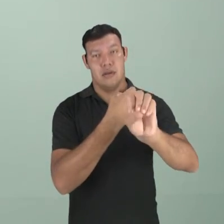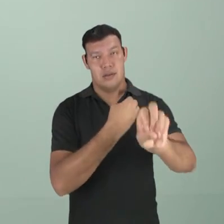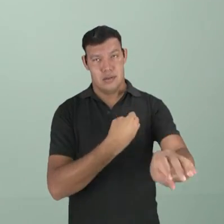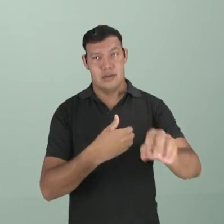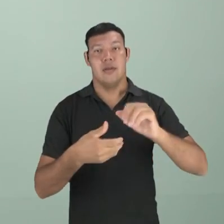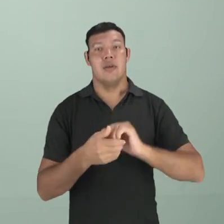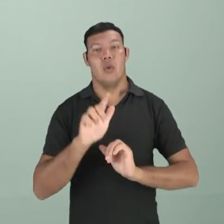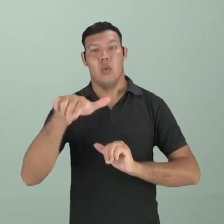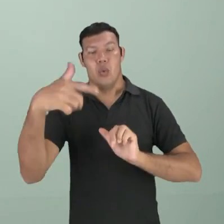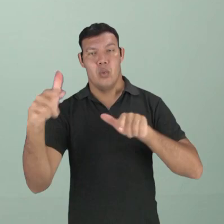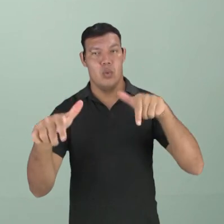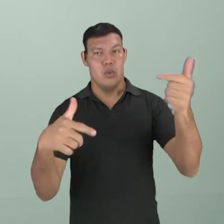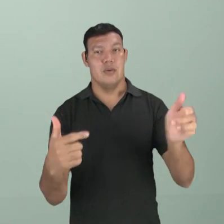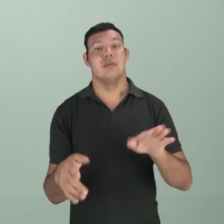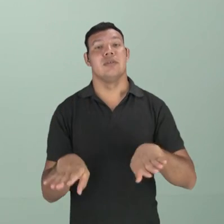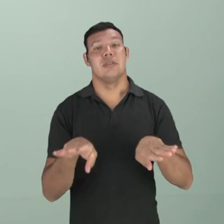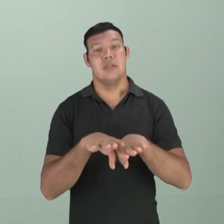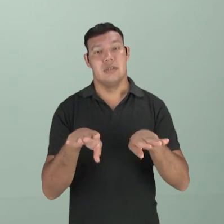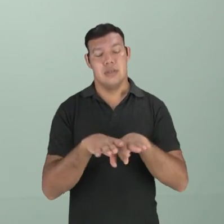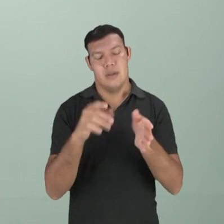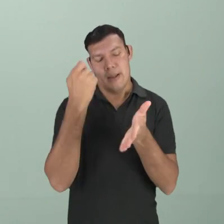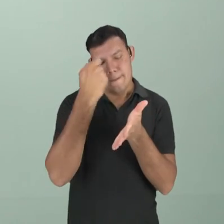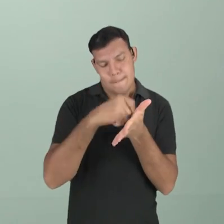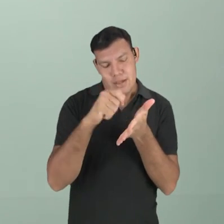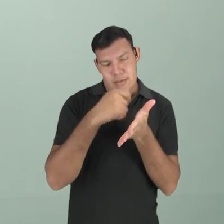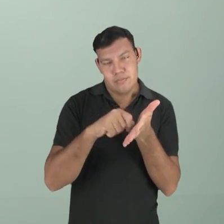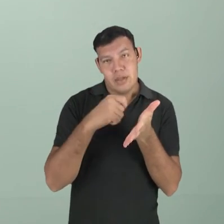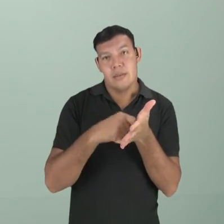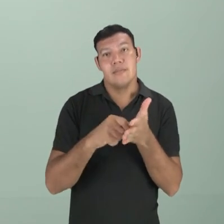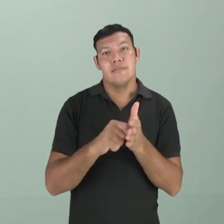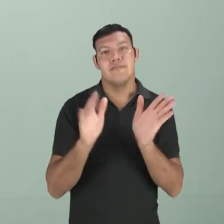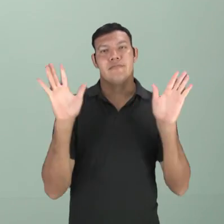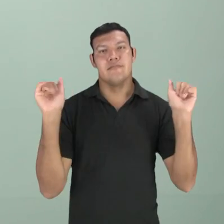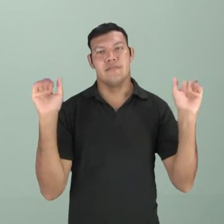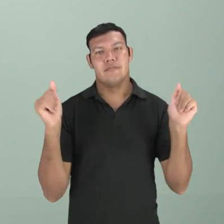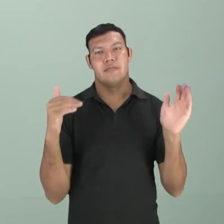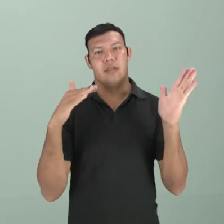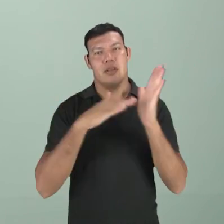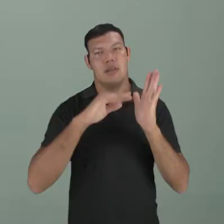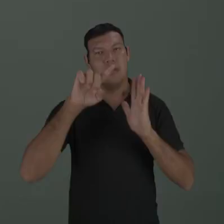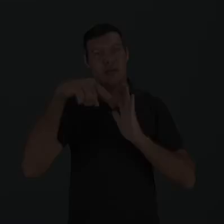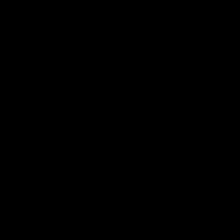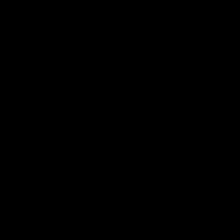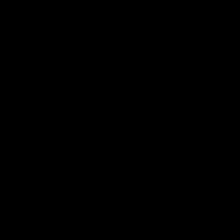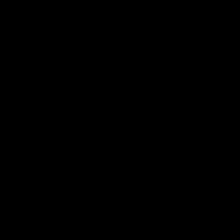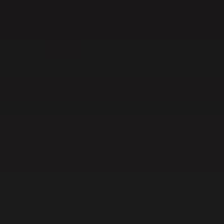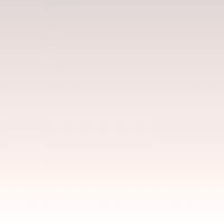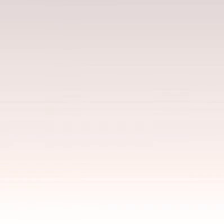e aos demais e façam as suas devidas anotações. Tchau, tchau e até logo!